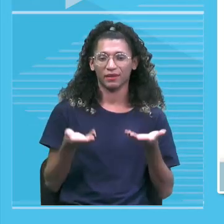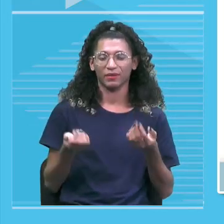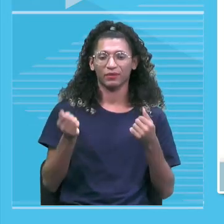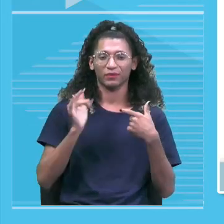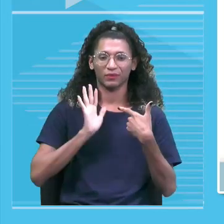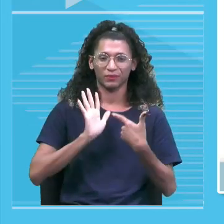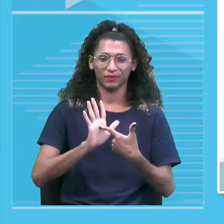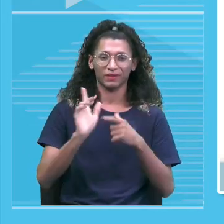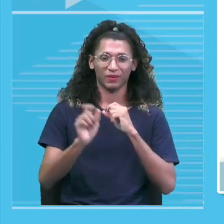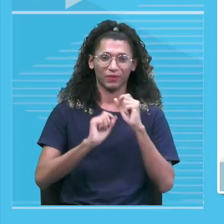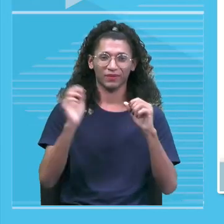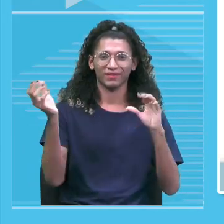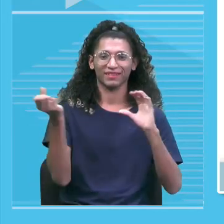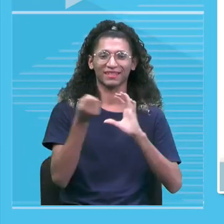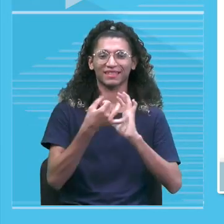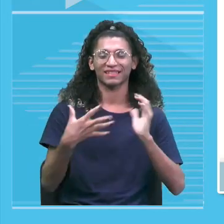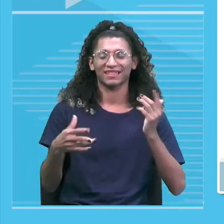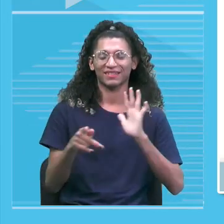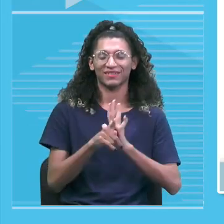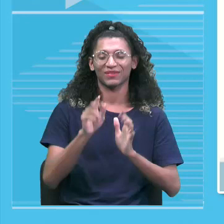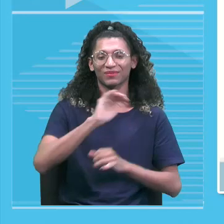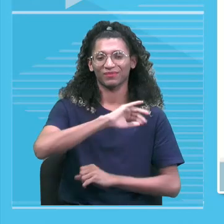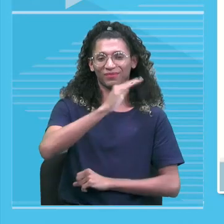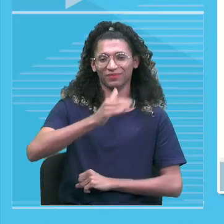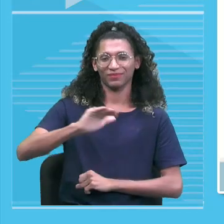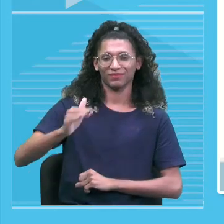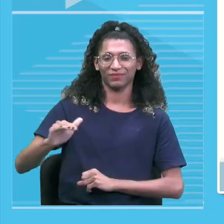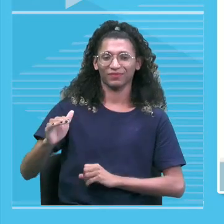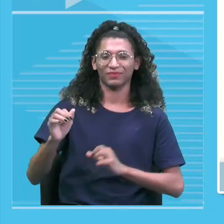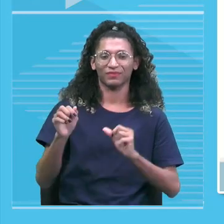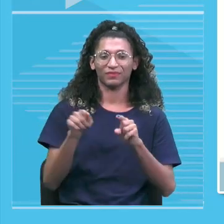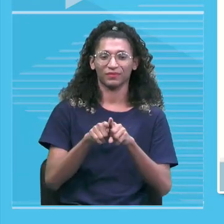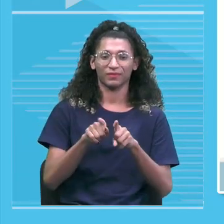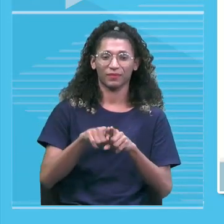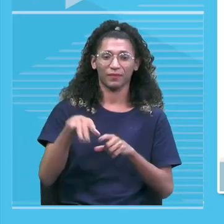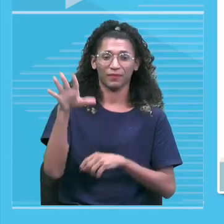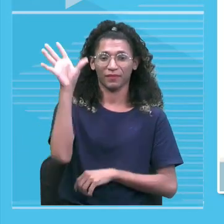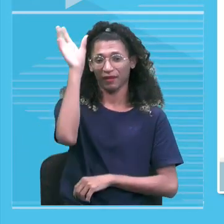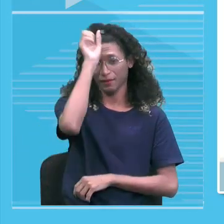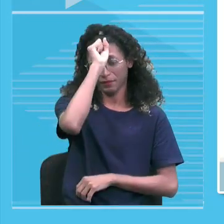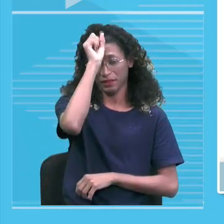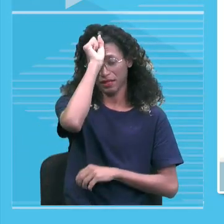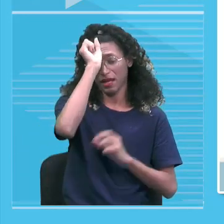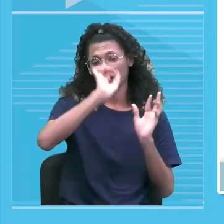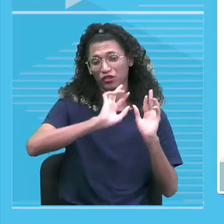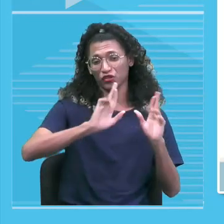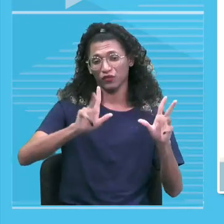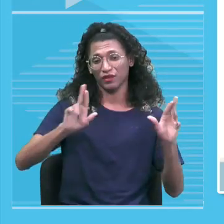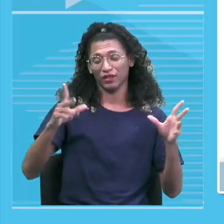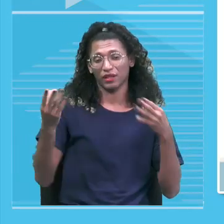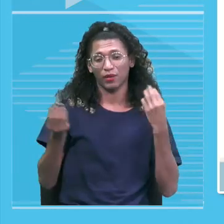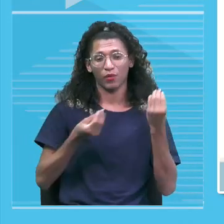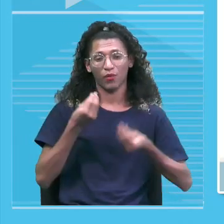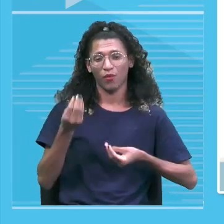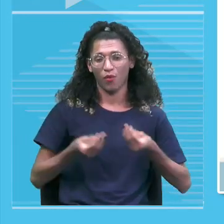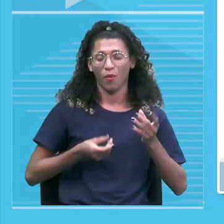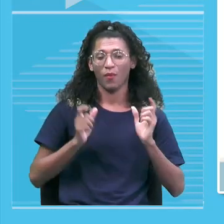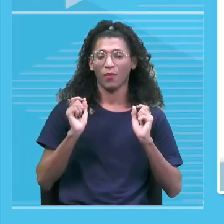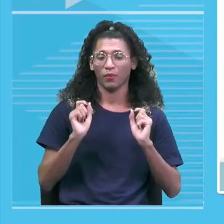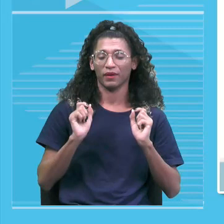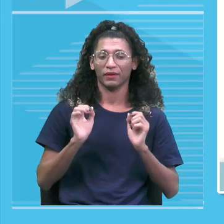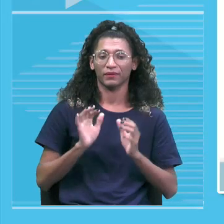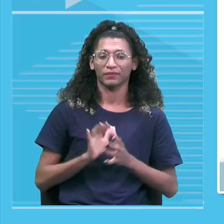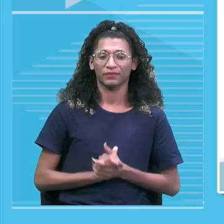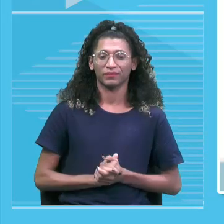as características das ondas diferenciar essas ondas entre a sua